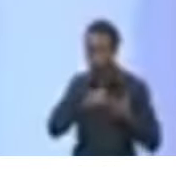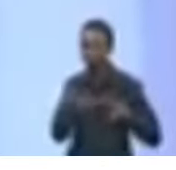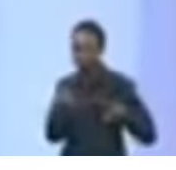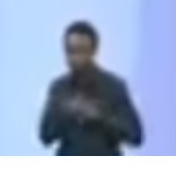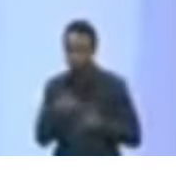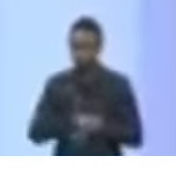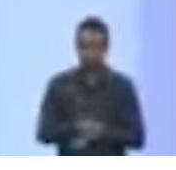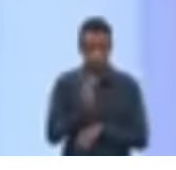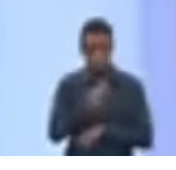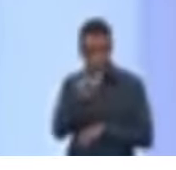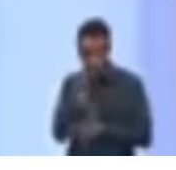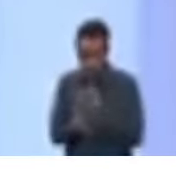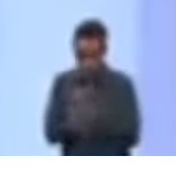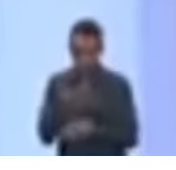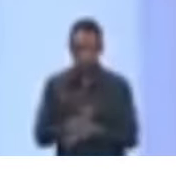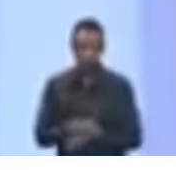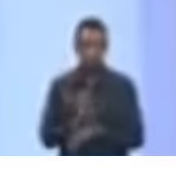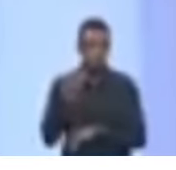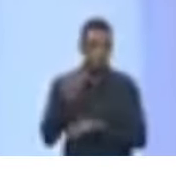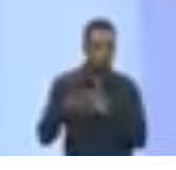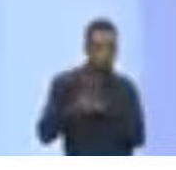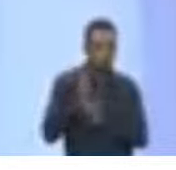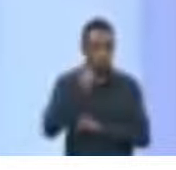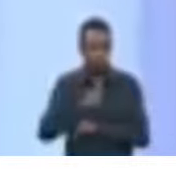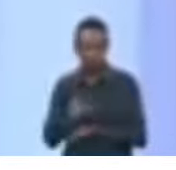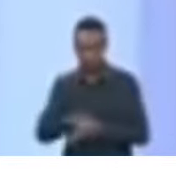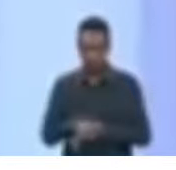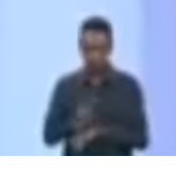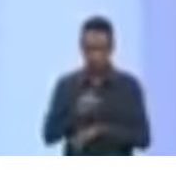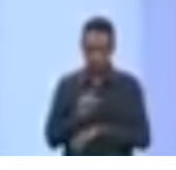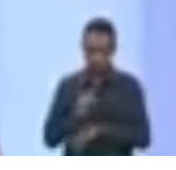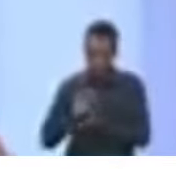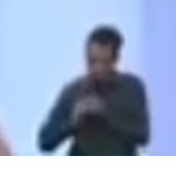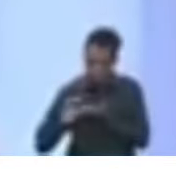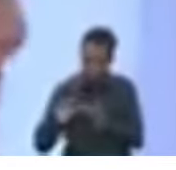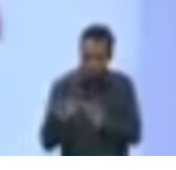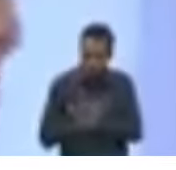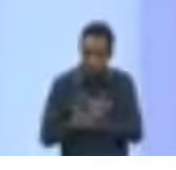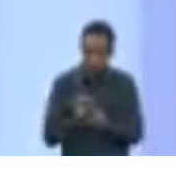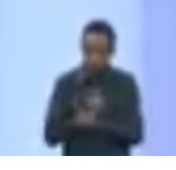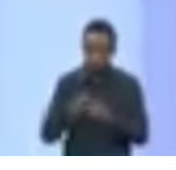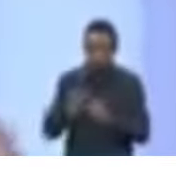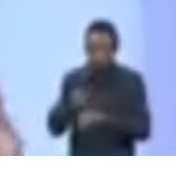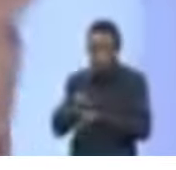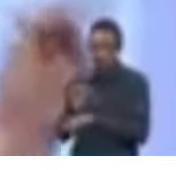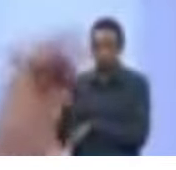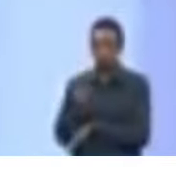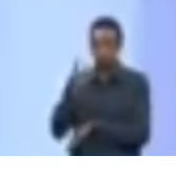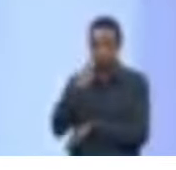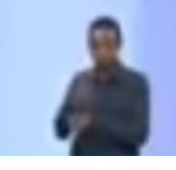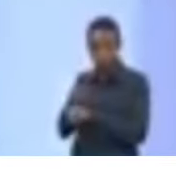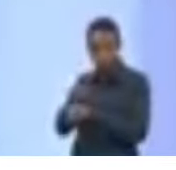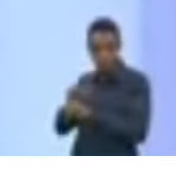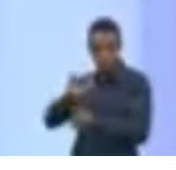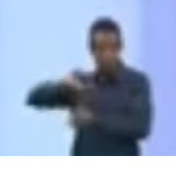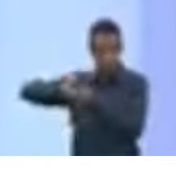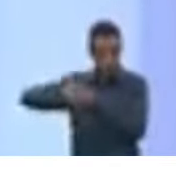mulheres. Para as mulheres, eu vou criar o Banco da Mulher. Não é só microcrédito, não. É capacitação,